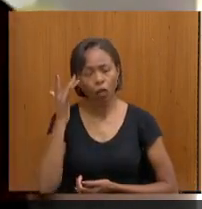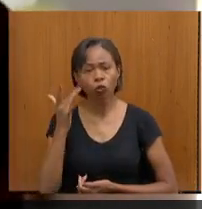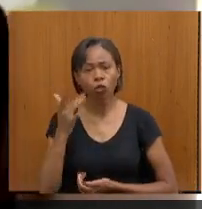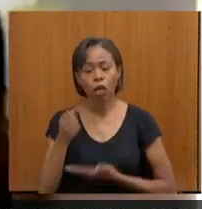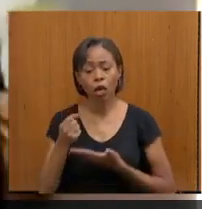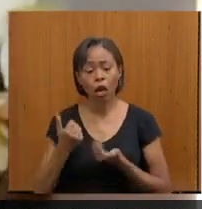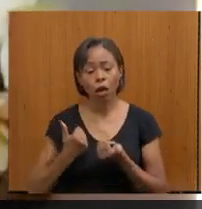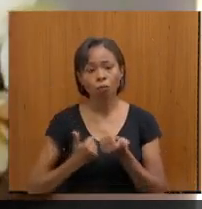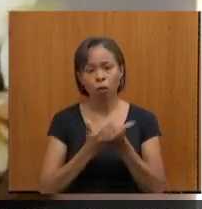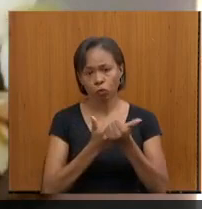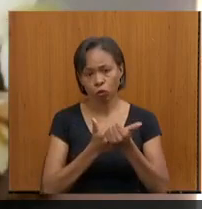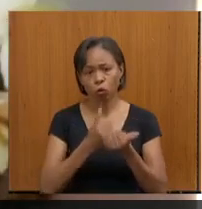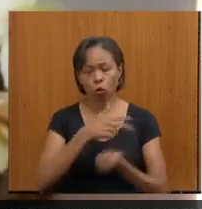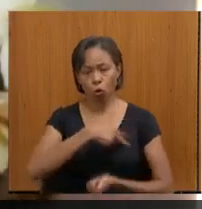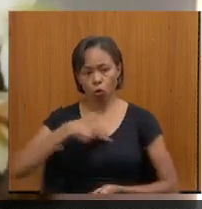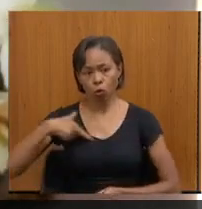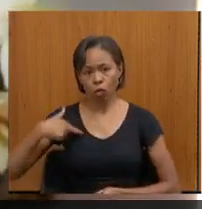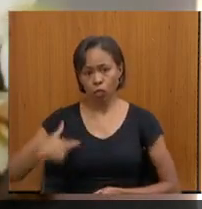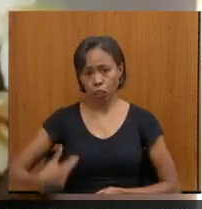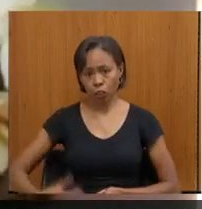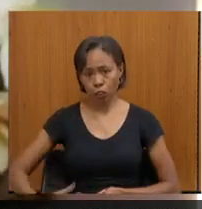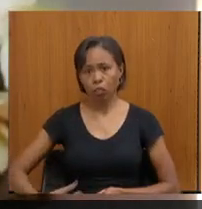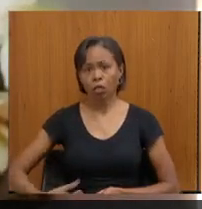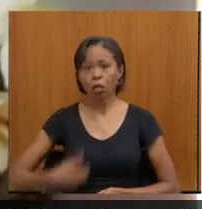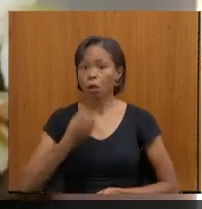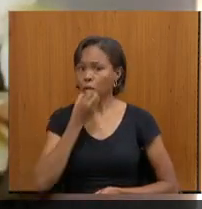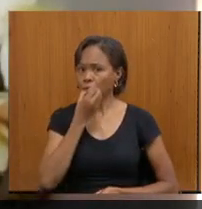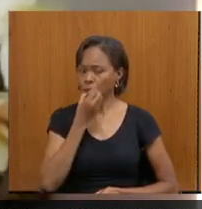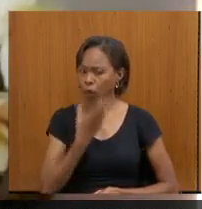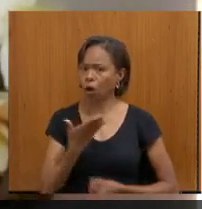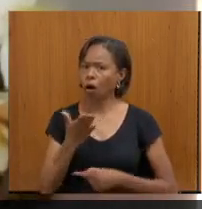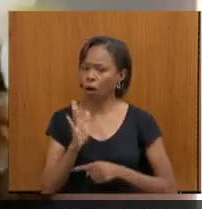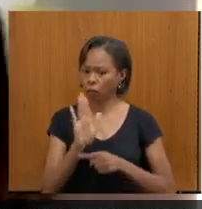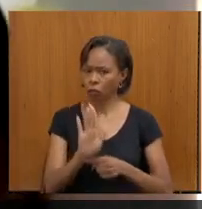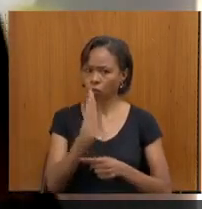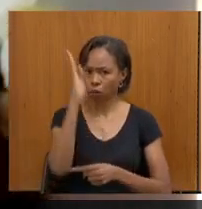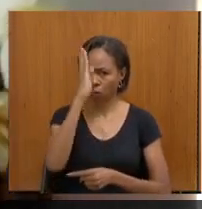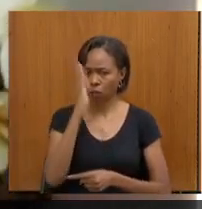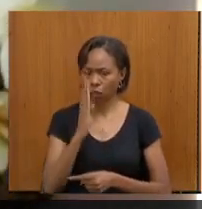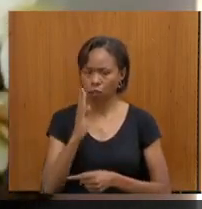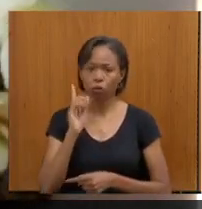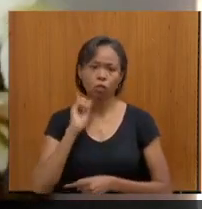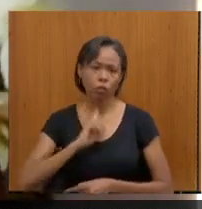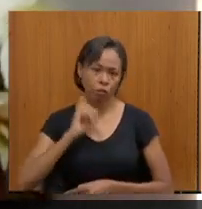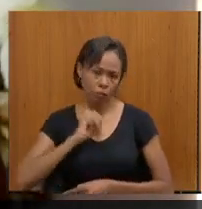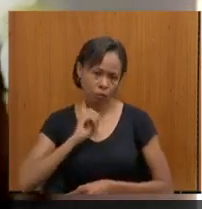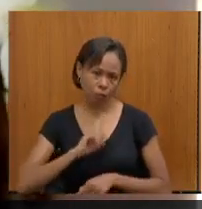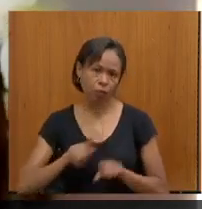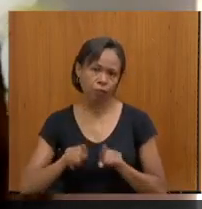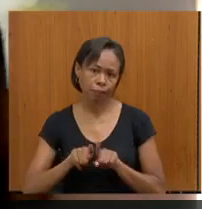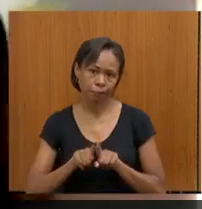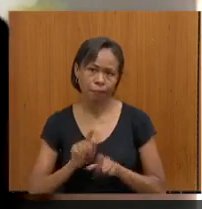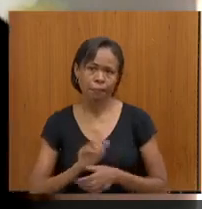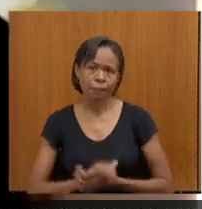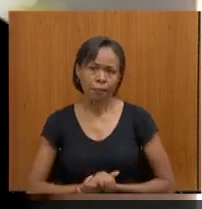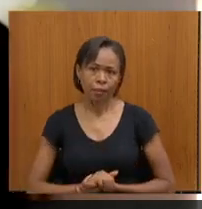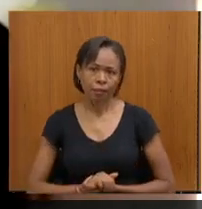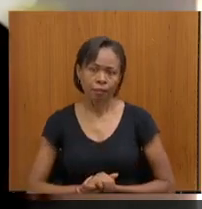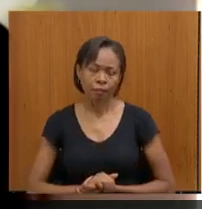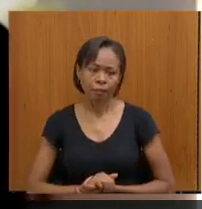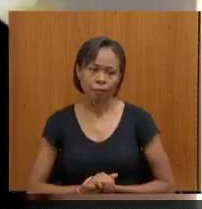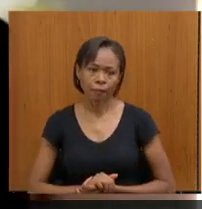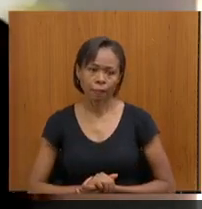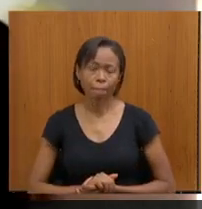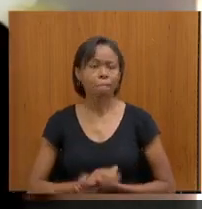poderia trazer bastantes benefícios para o Brasil e para o estado de Minas Gerais e a